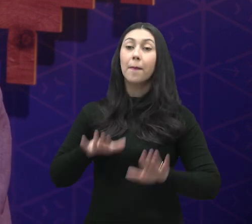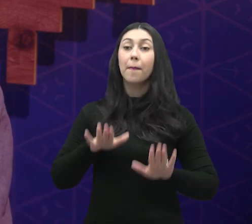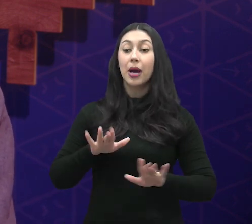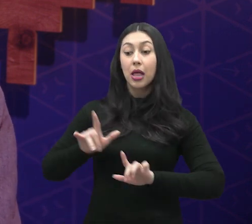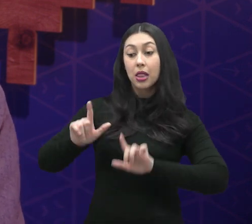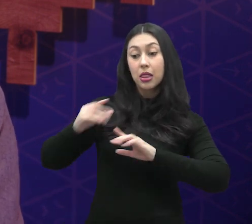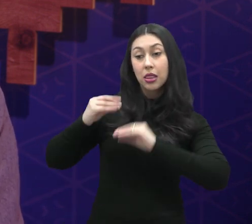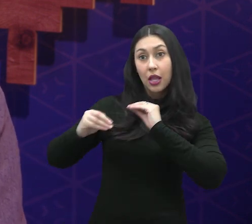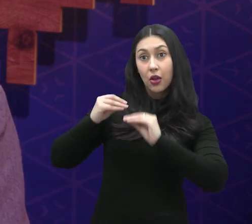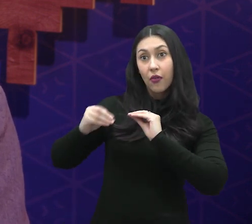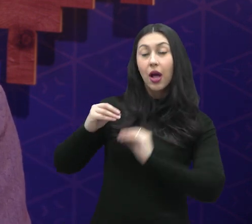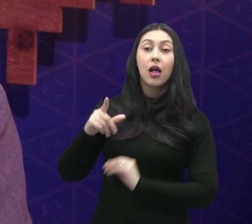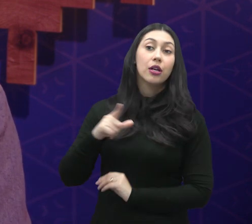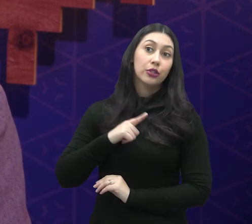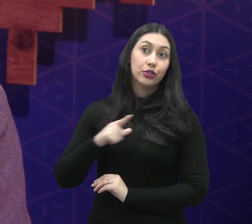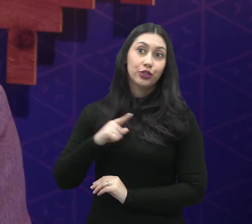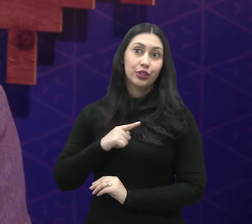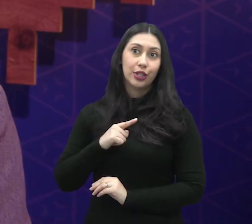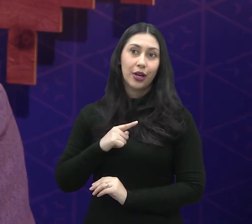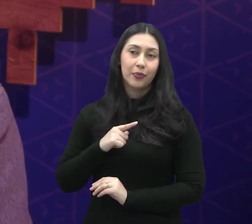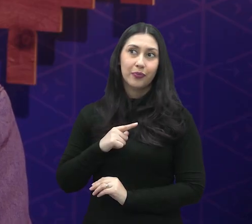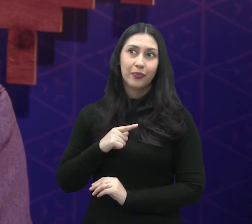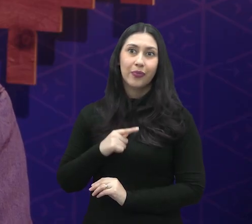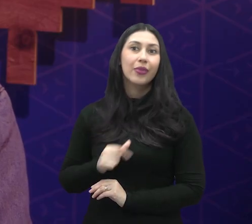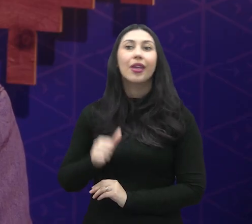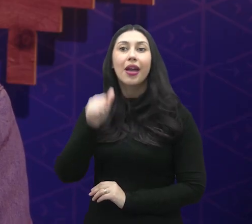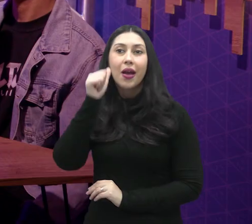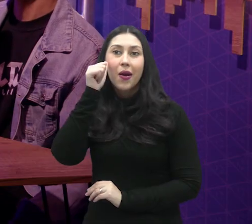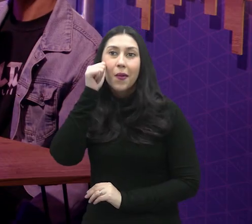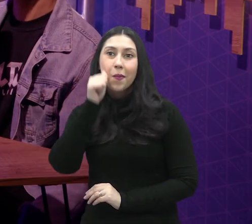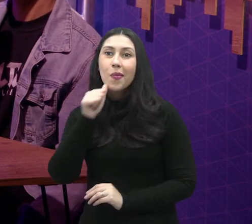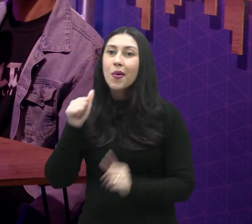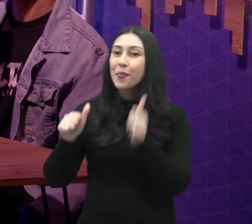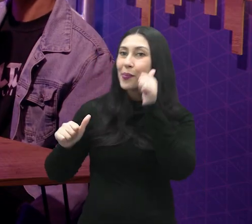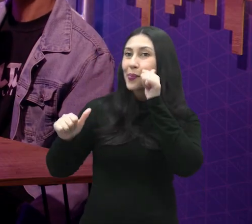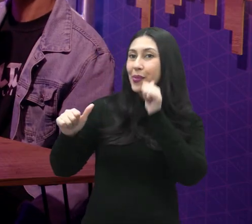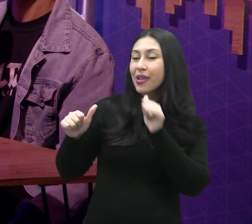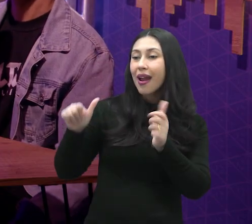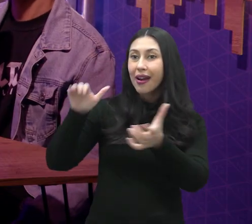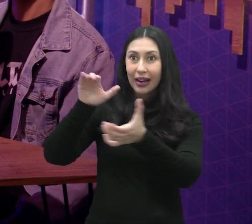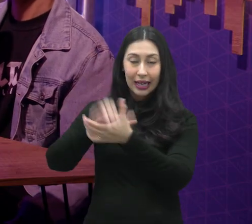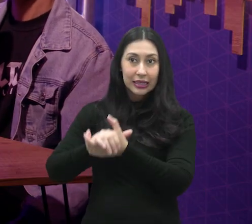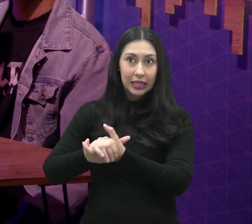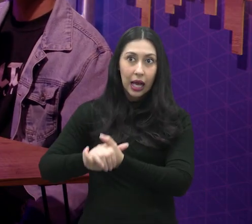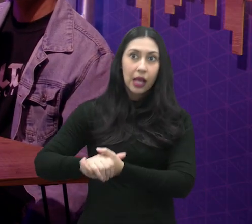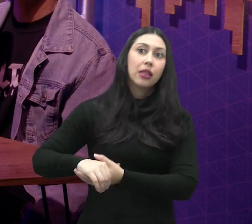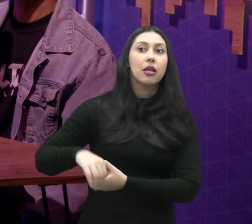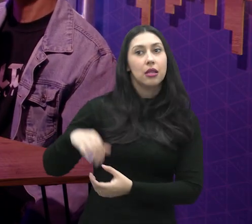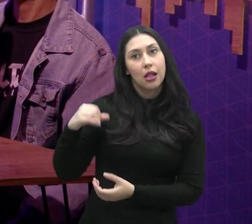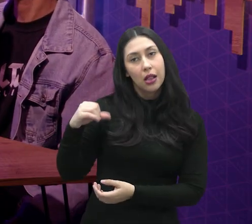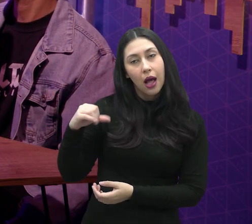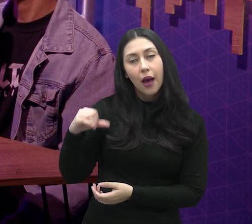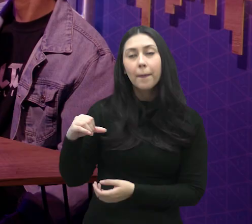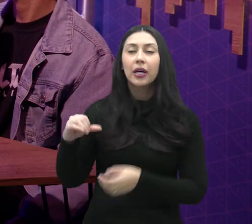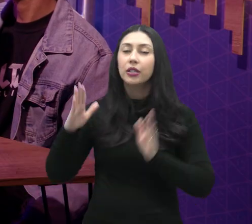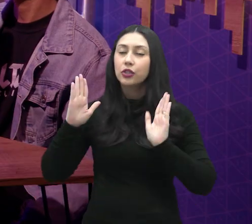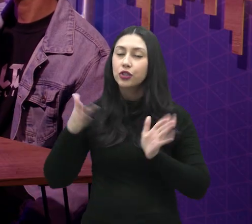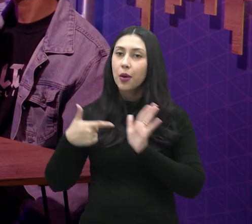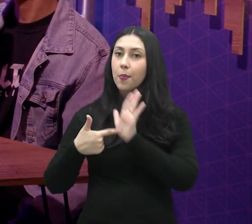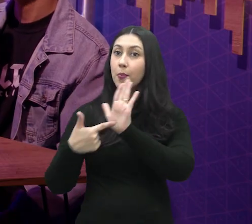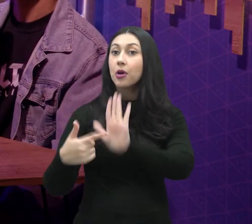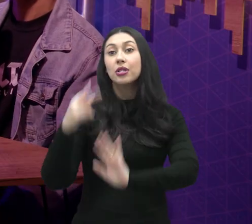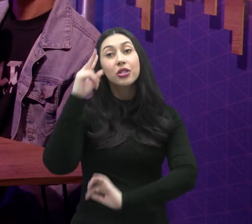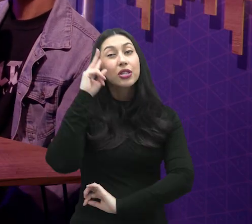Tudo existe um casal de mulheres, elas são casadas ali, a novela já inicia apresentando a história